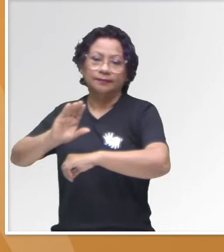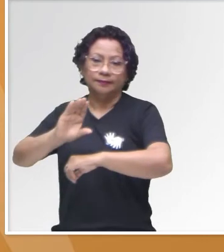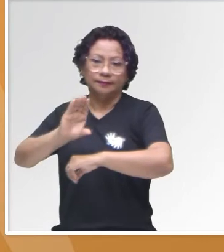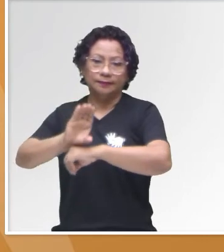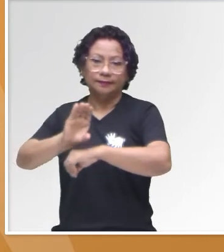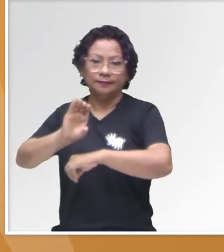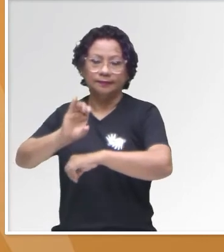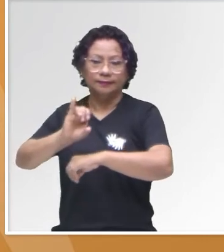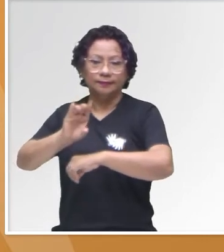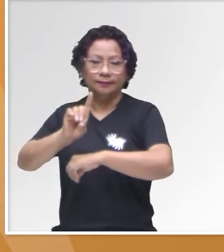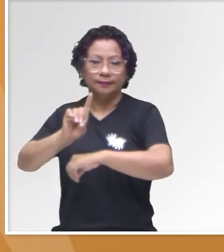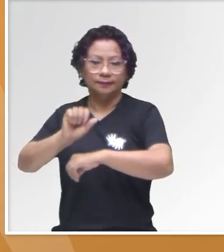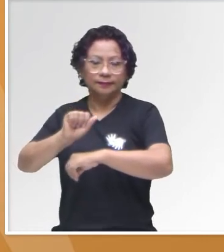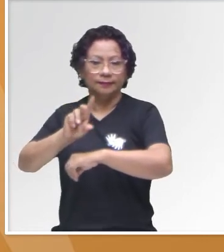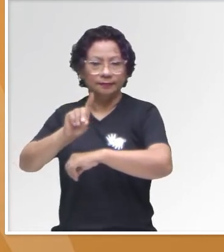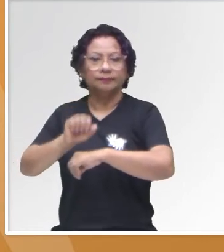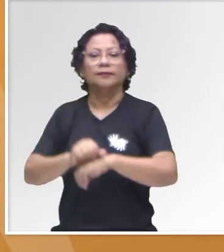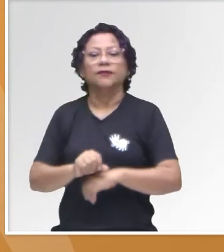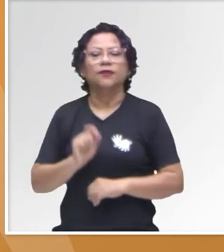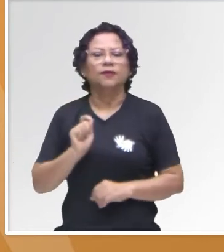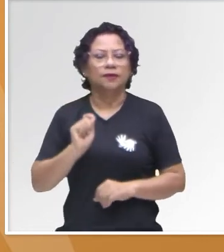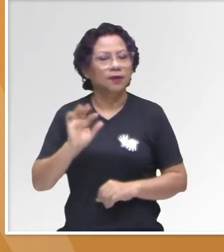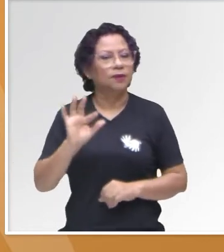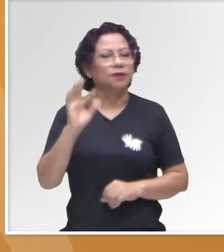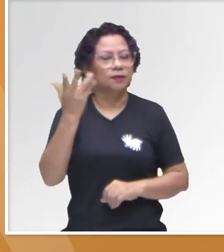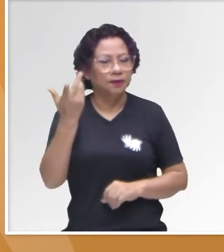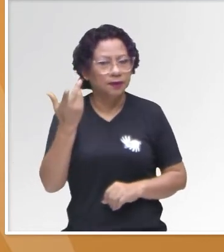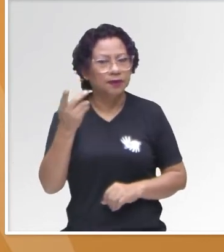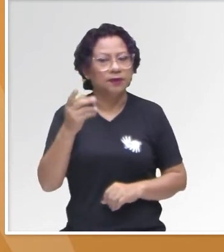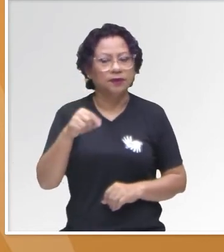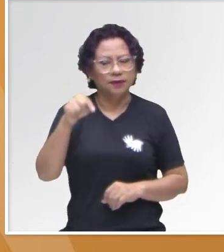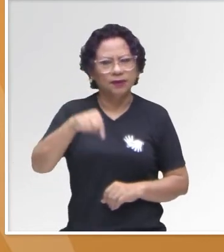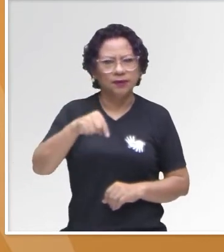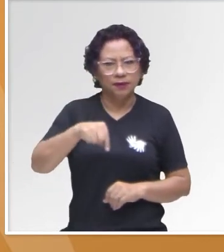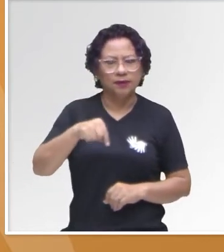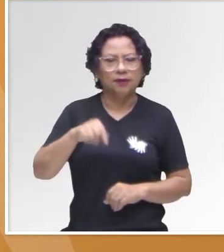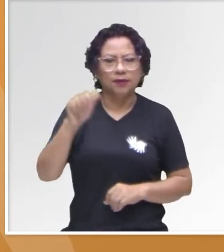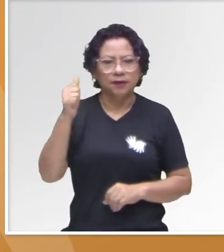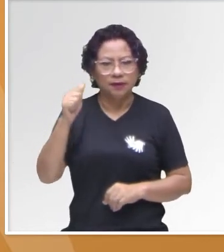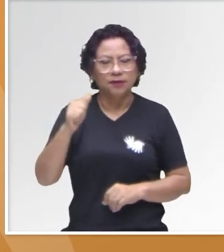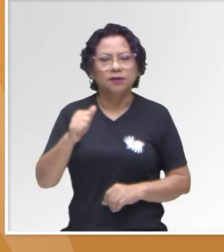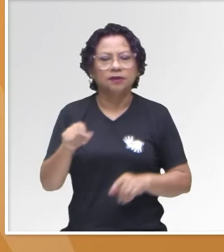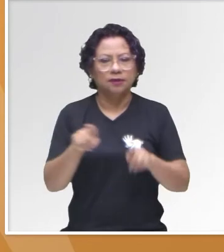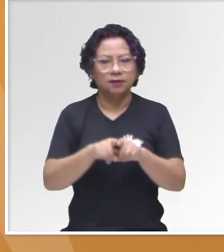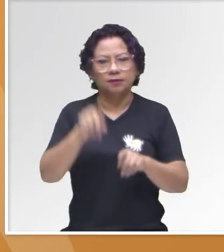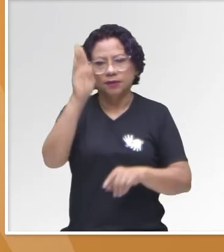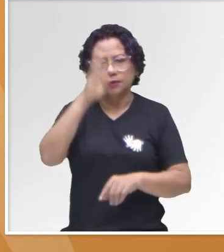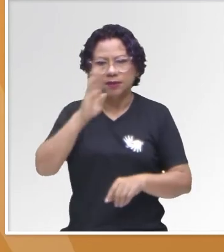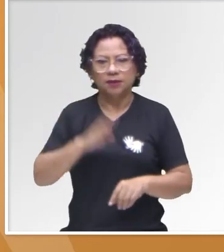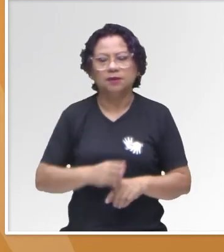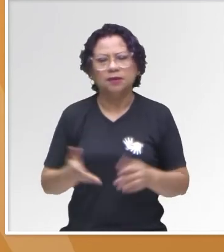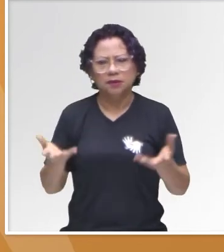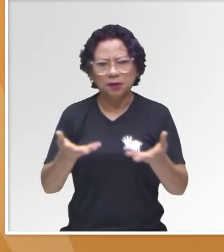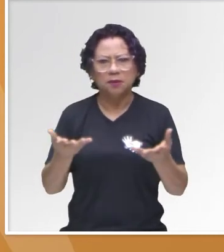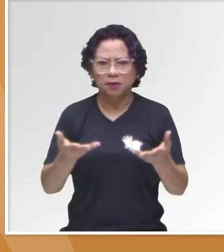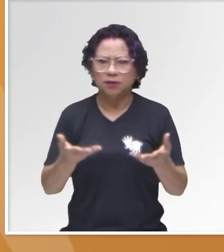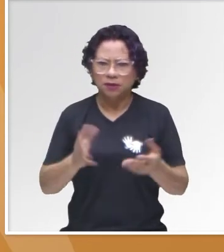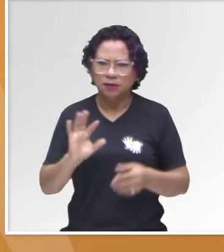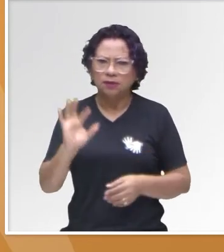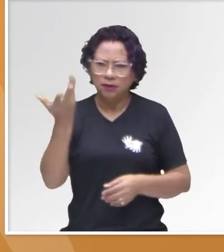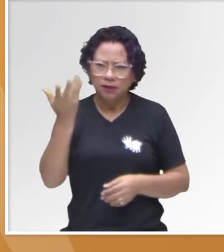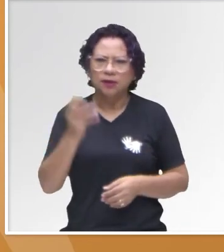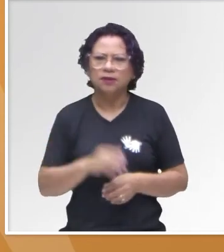emergentes, que foi o que aconteceu em Buenos Aires, aconteceu aqui no Brasil, né? Acontece, inclusive, até hoje, né? Uma grande parte da